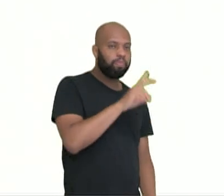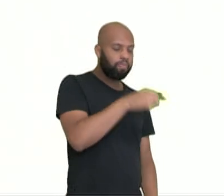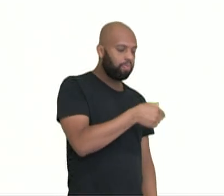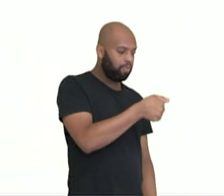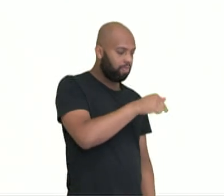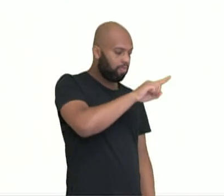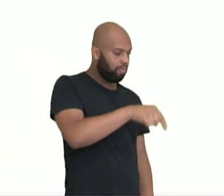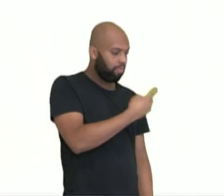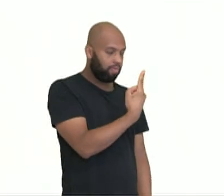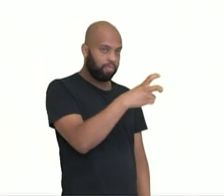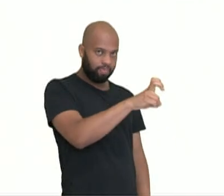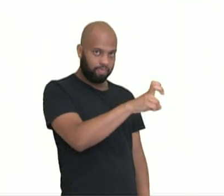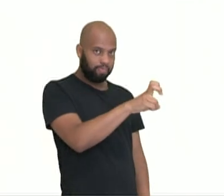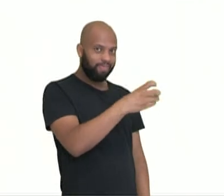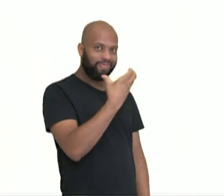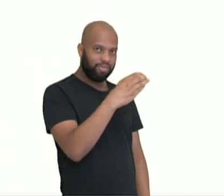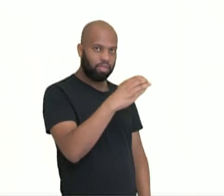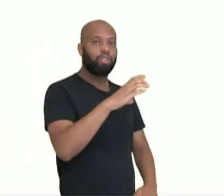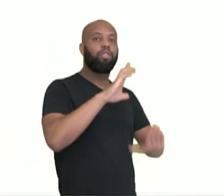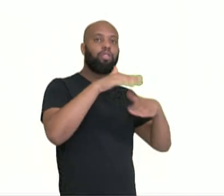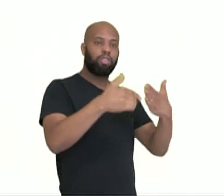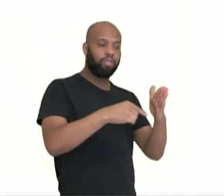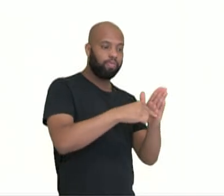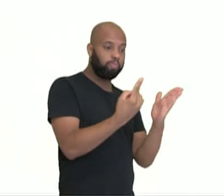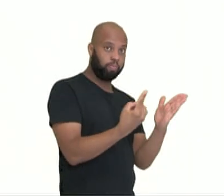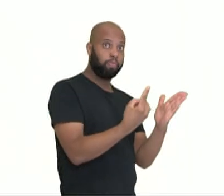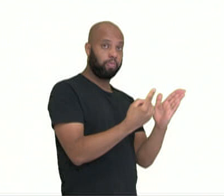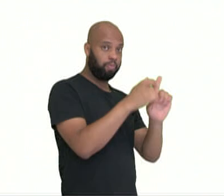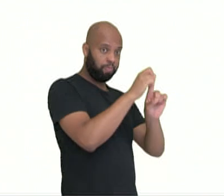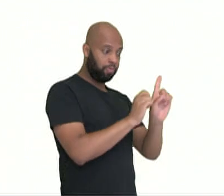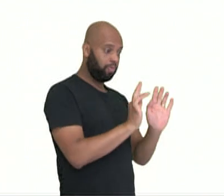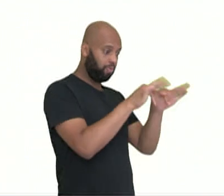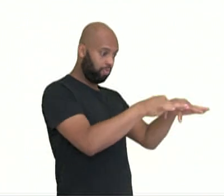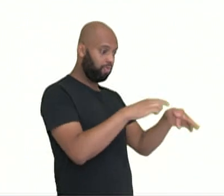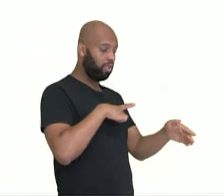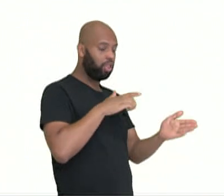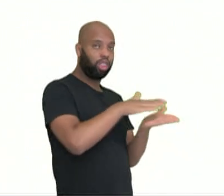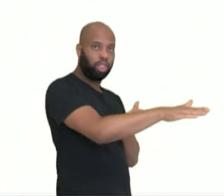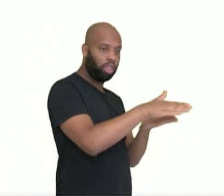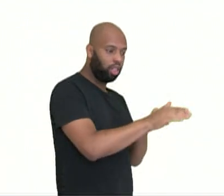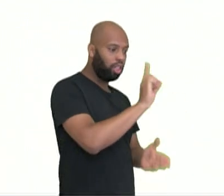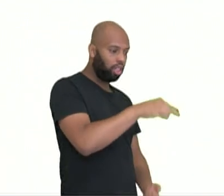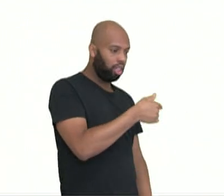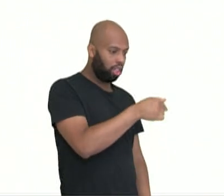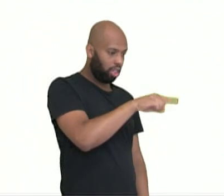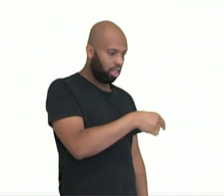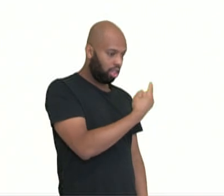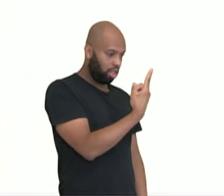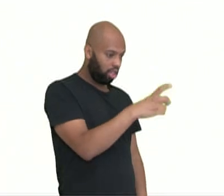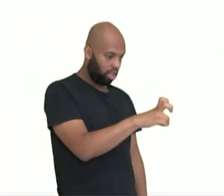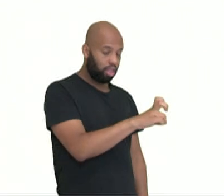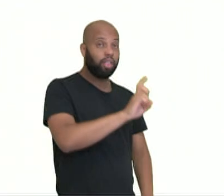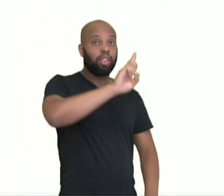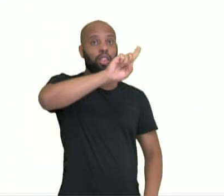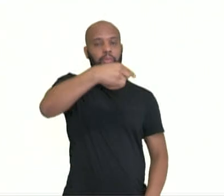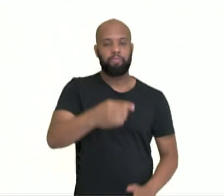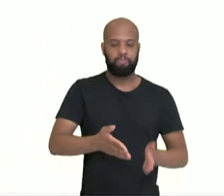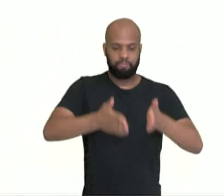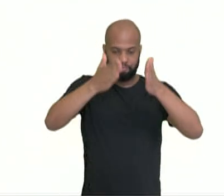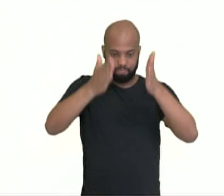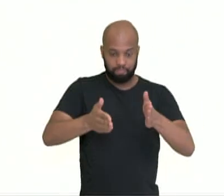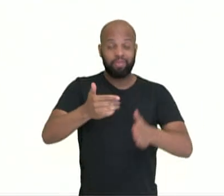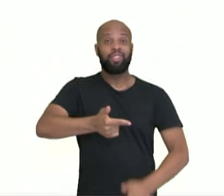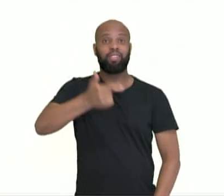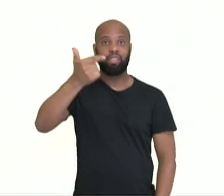R$ 7,15. Então, ao final do primeiro mês, o custo dele era esse daqui, R$ 7,15. Ao final do segundo